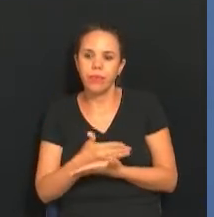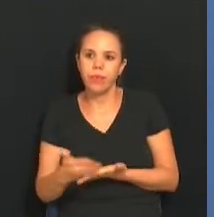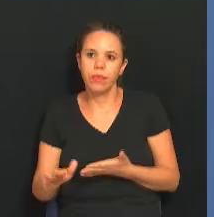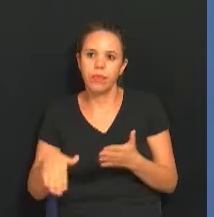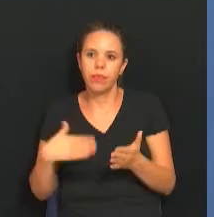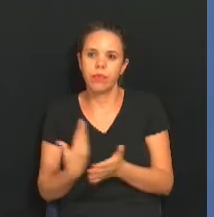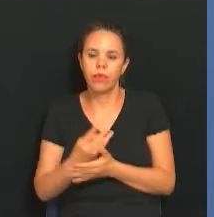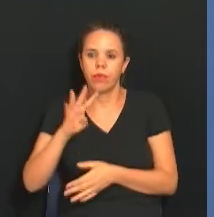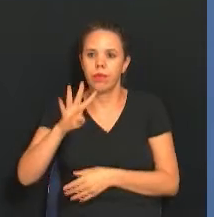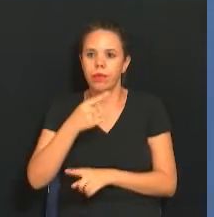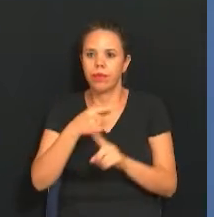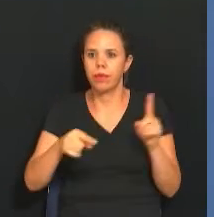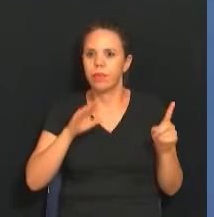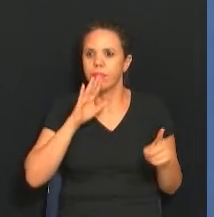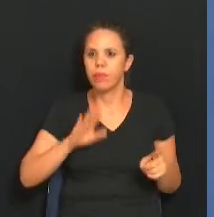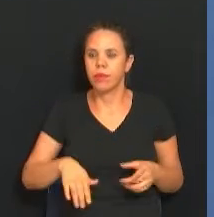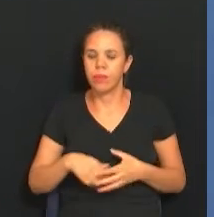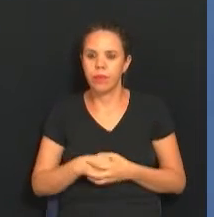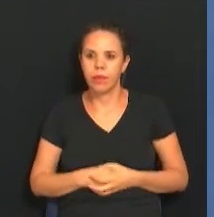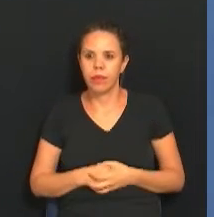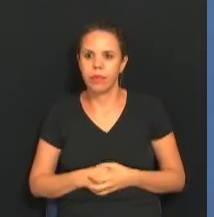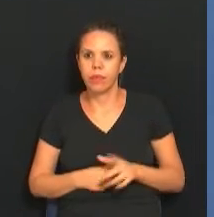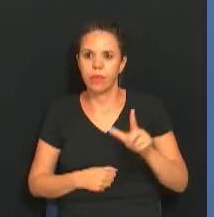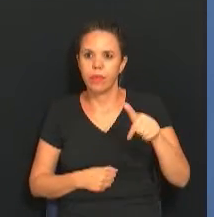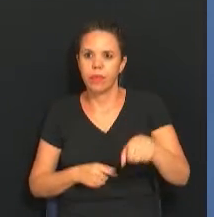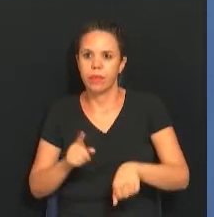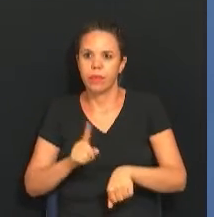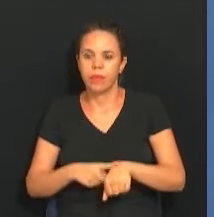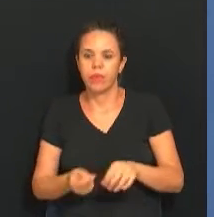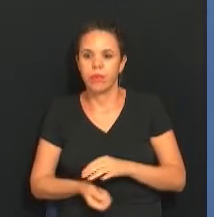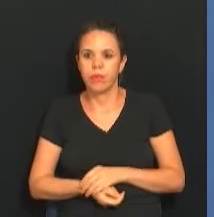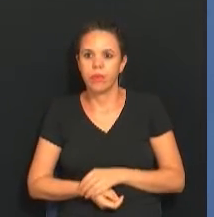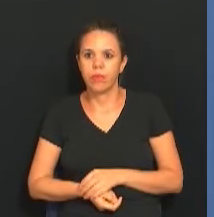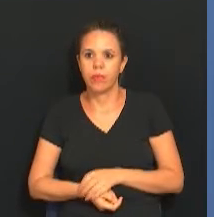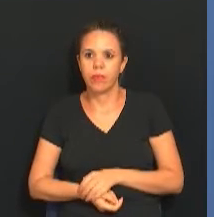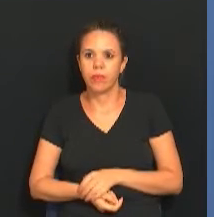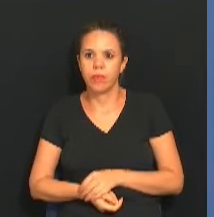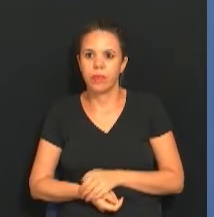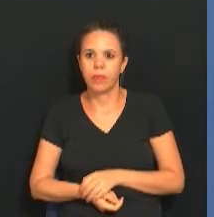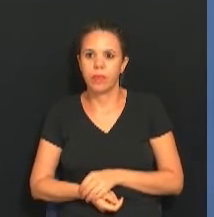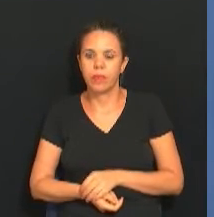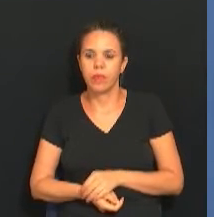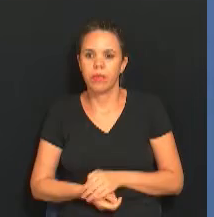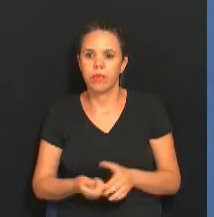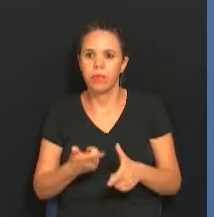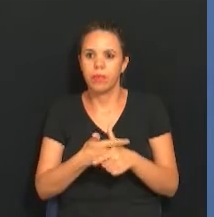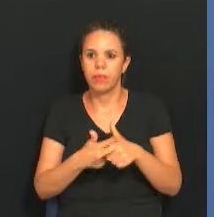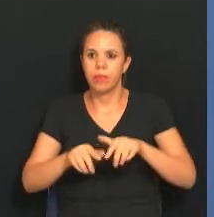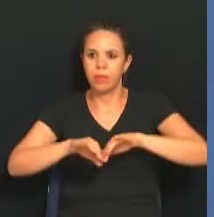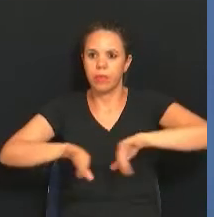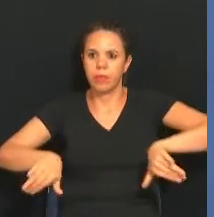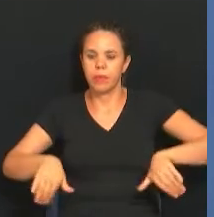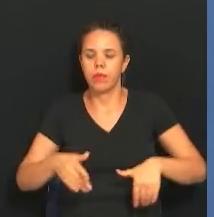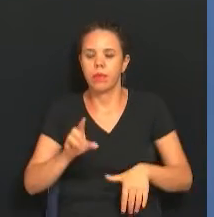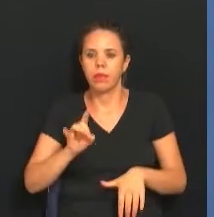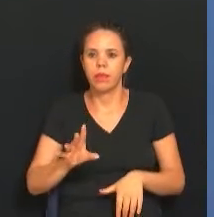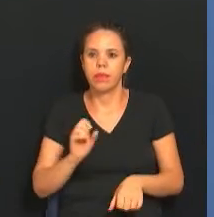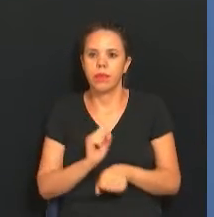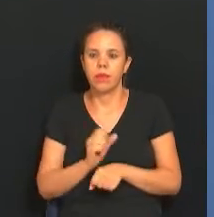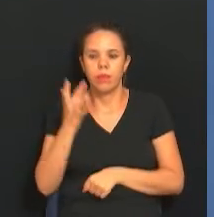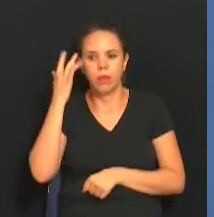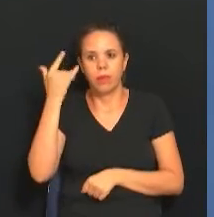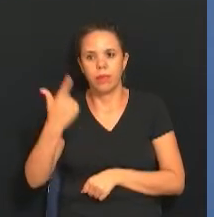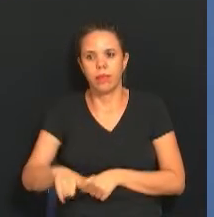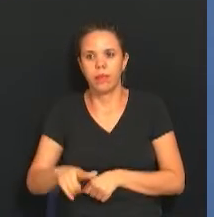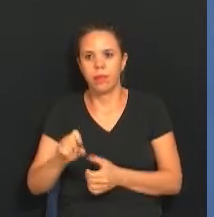vai até as quatro e meia da tarde após esse horário e a pista é parcialmente liberada e amanhã